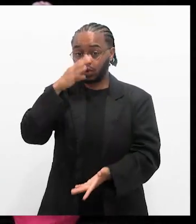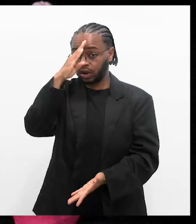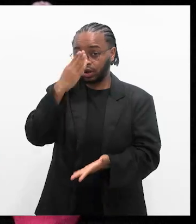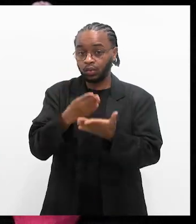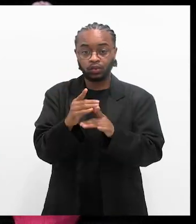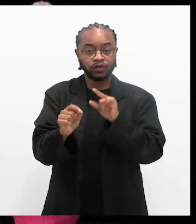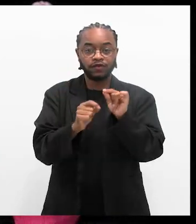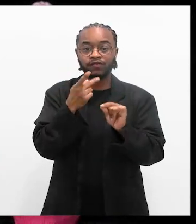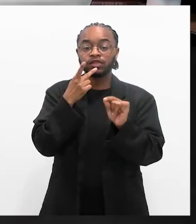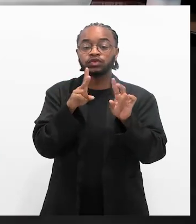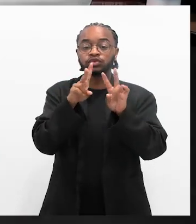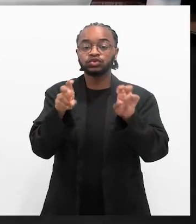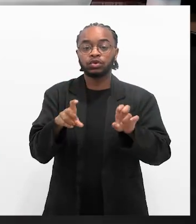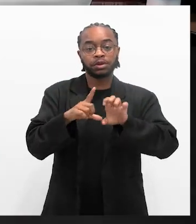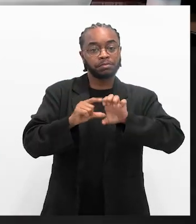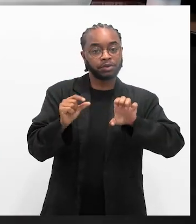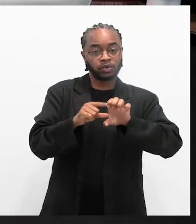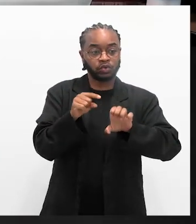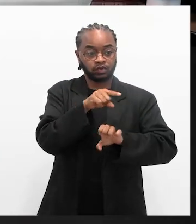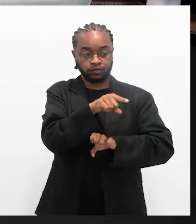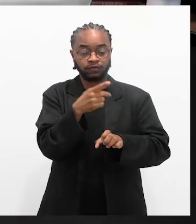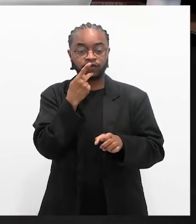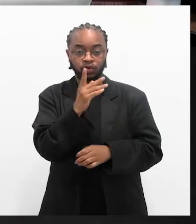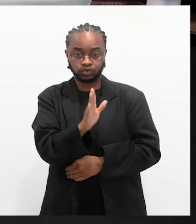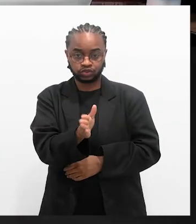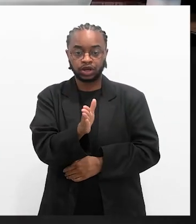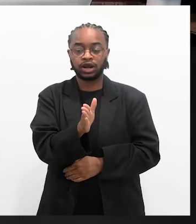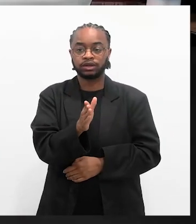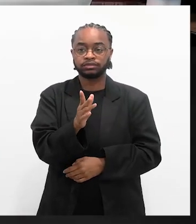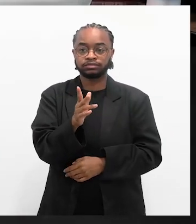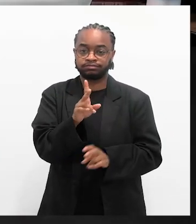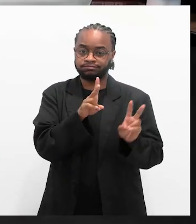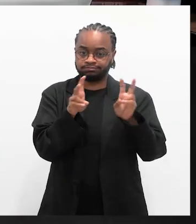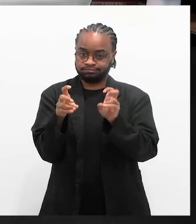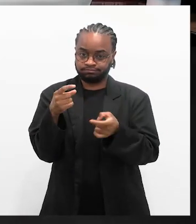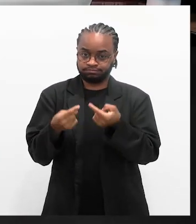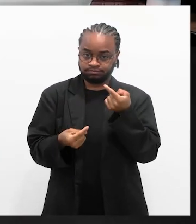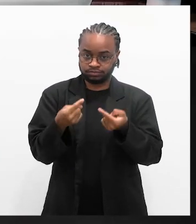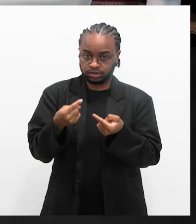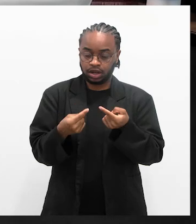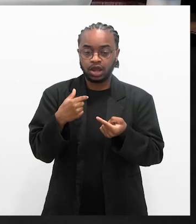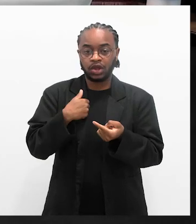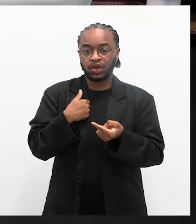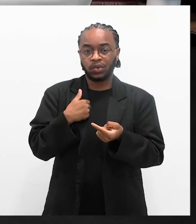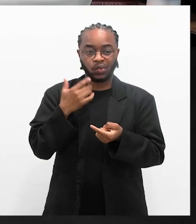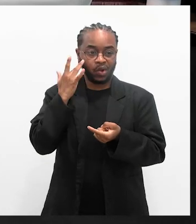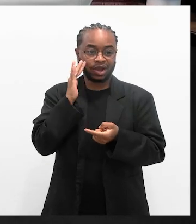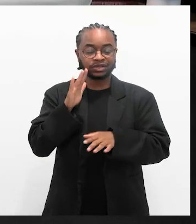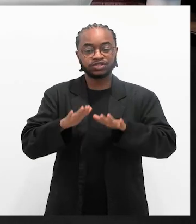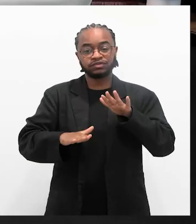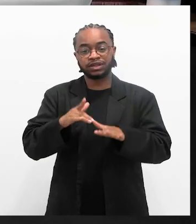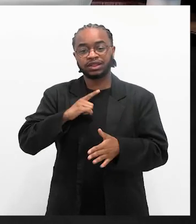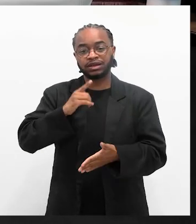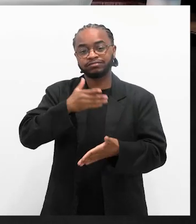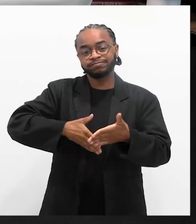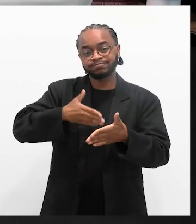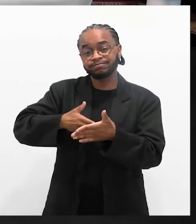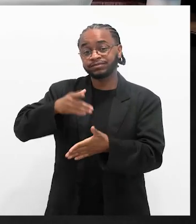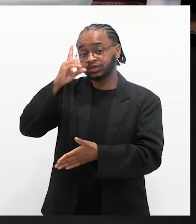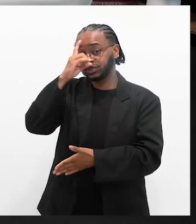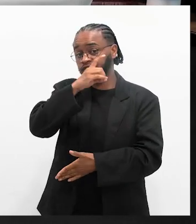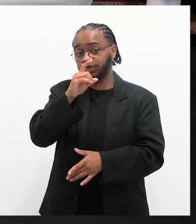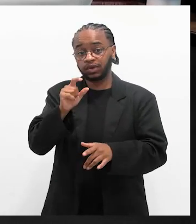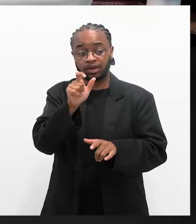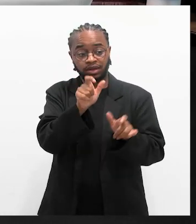eu creio, Soraya, falando de empreendedorismo, como você, né, já tocou no assunto, a dificuldade, muitas das